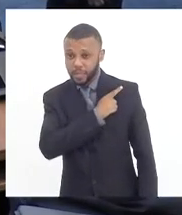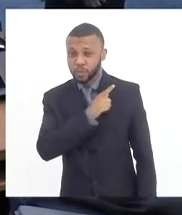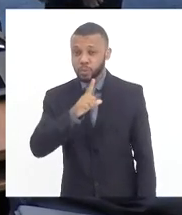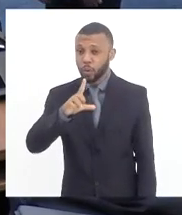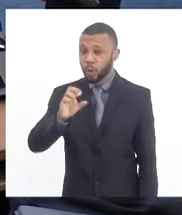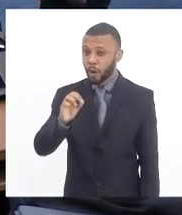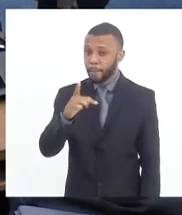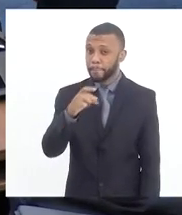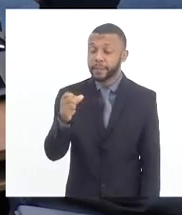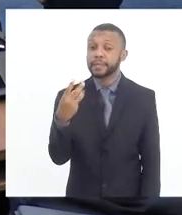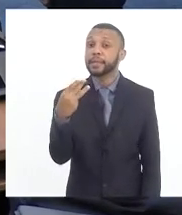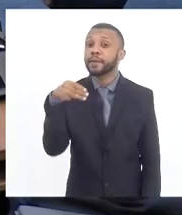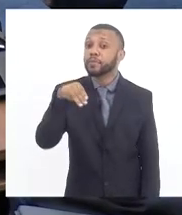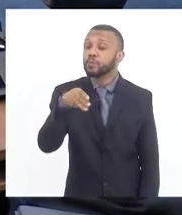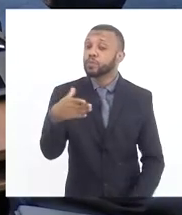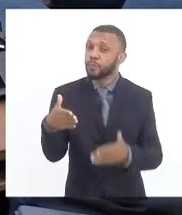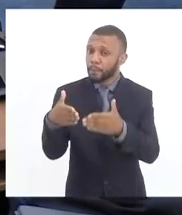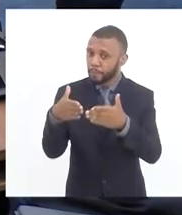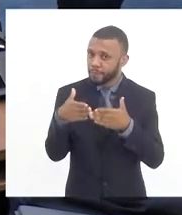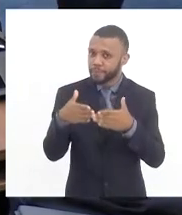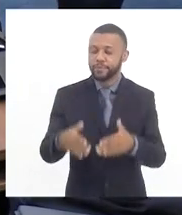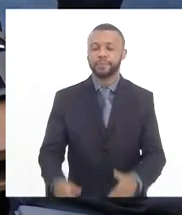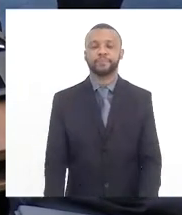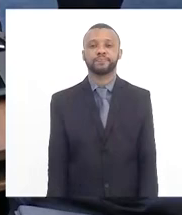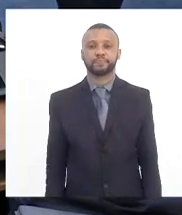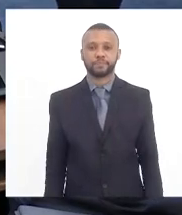três minutos por favor